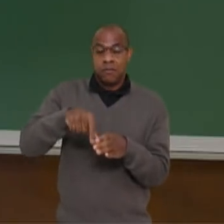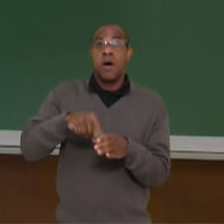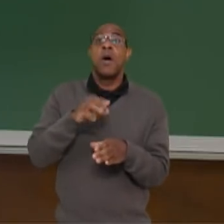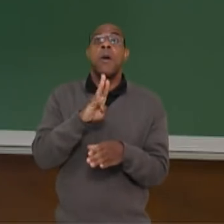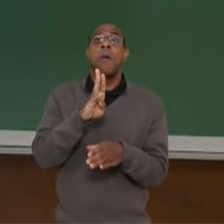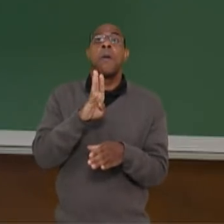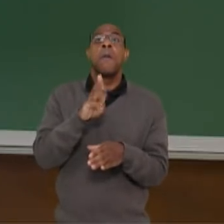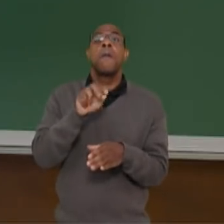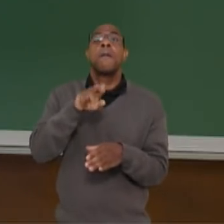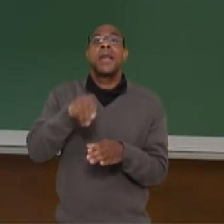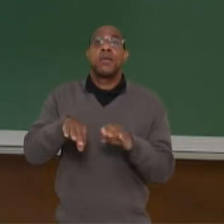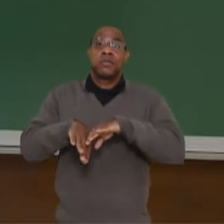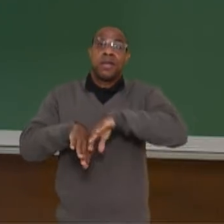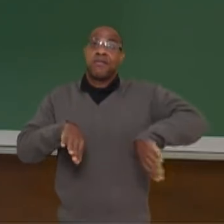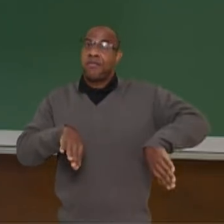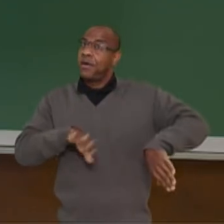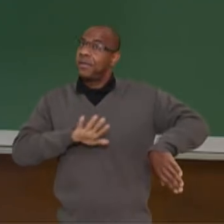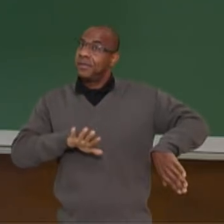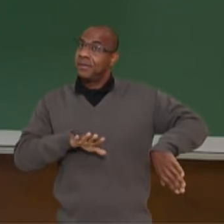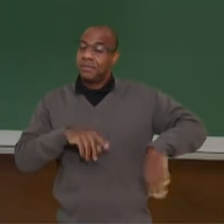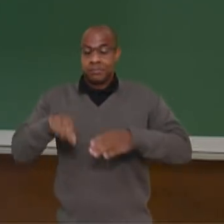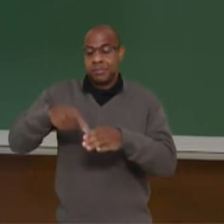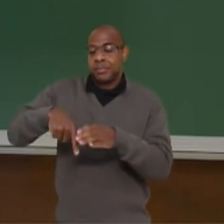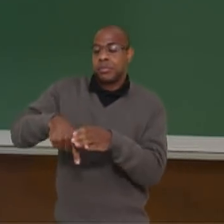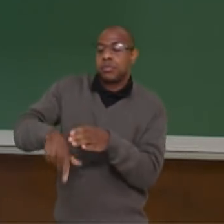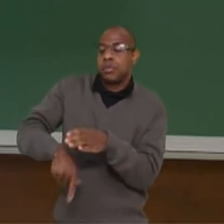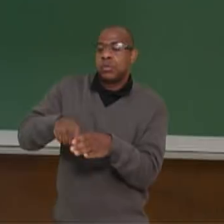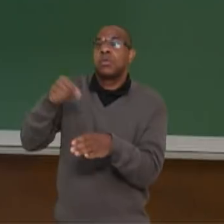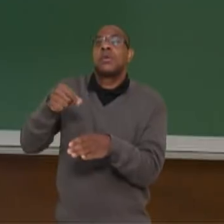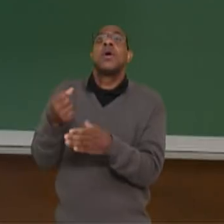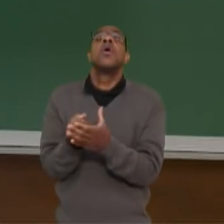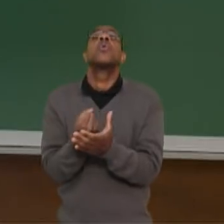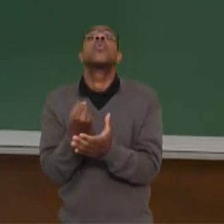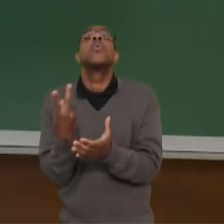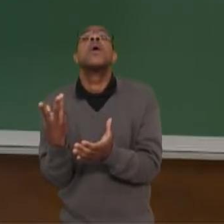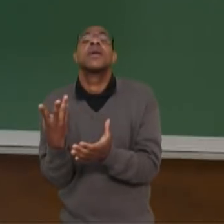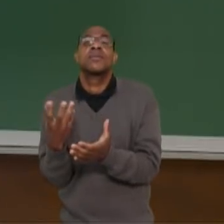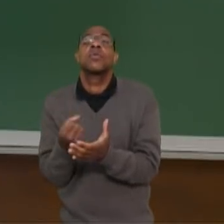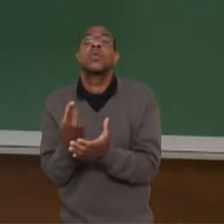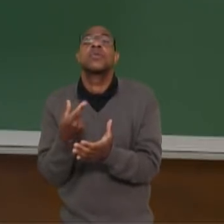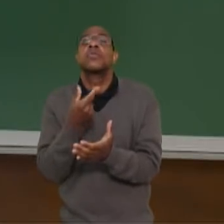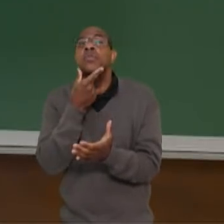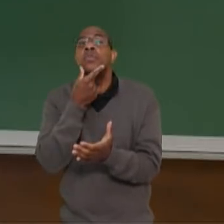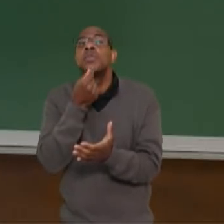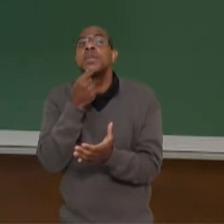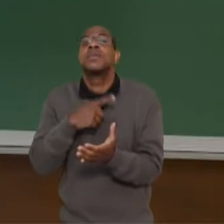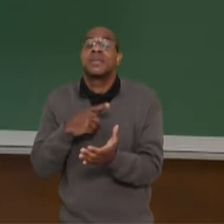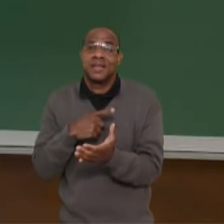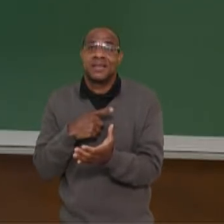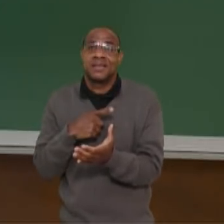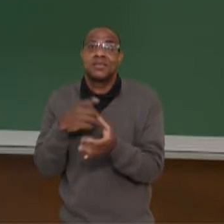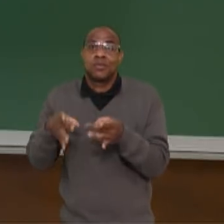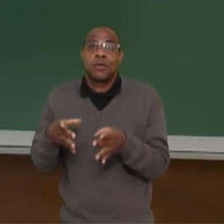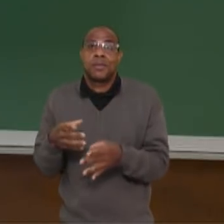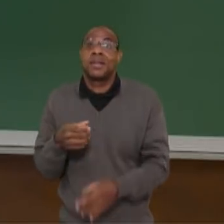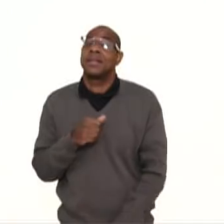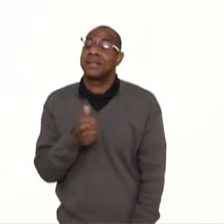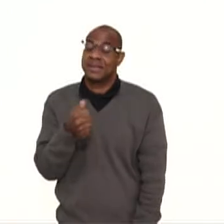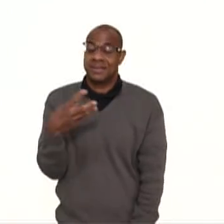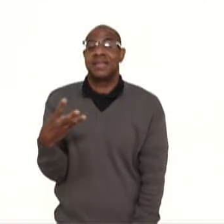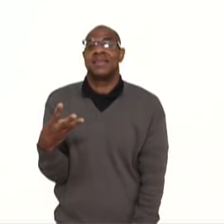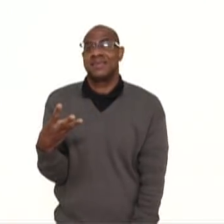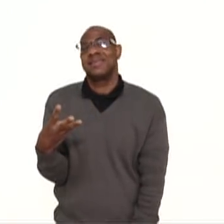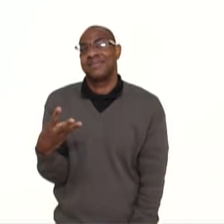escolha. Eu quero escolher um menino que não seja o Breno. Então, quantas opções de meninos me restam? 13, num total de 30 alunos.